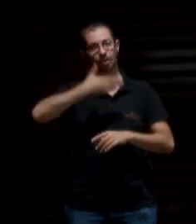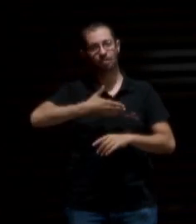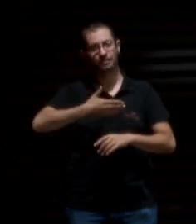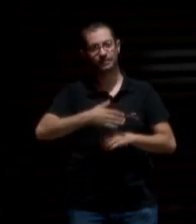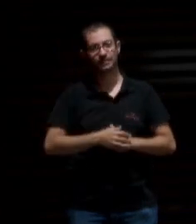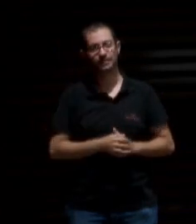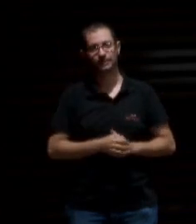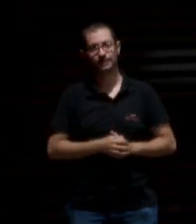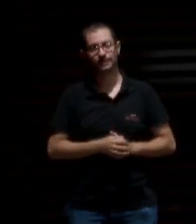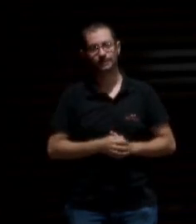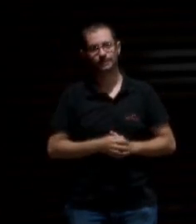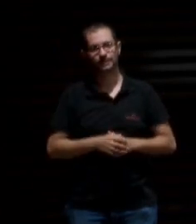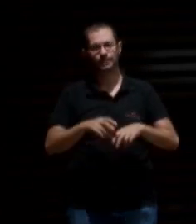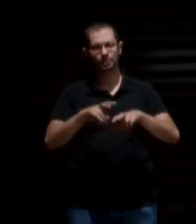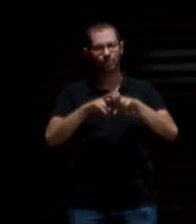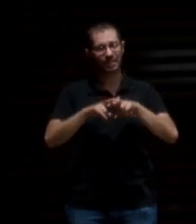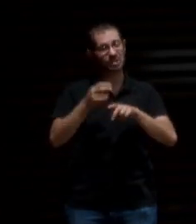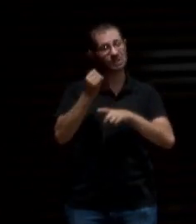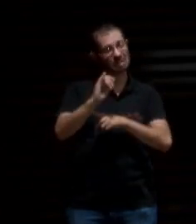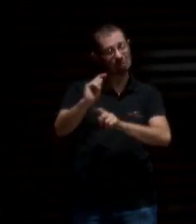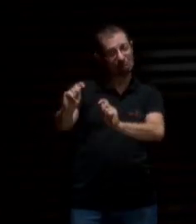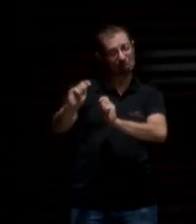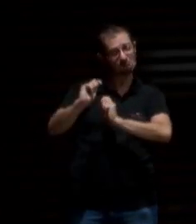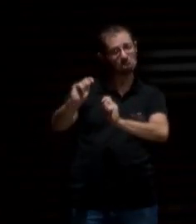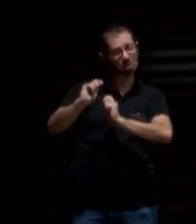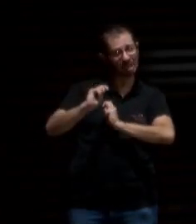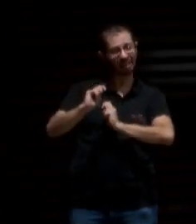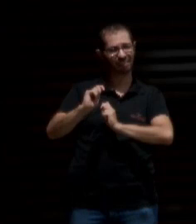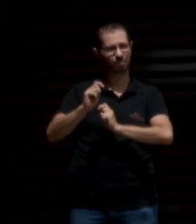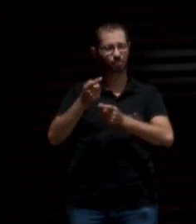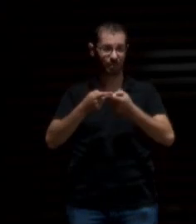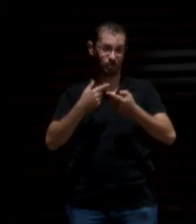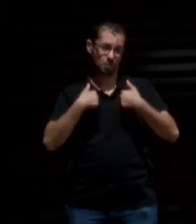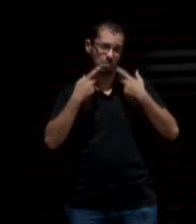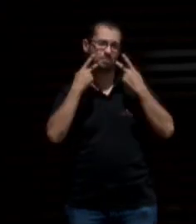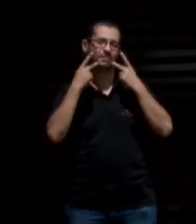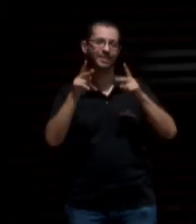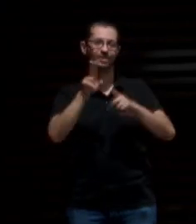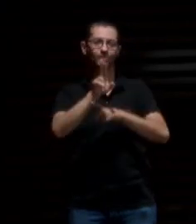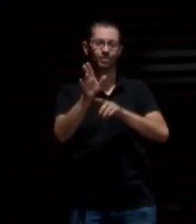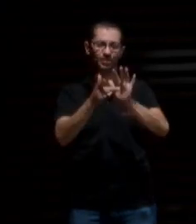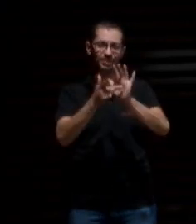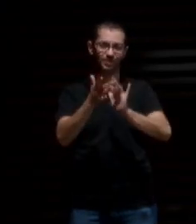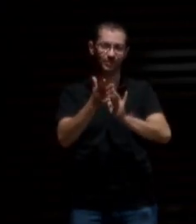Por isso, se você for injuriado pelo nome de Cristo, bem-aventurados